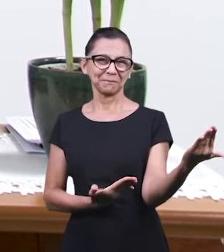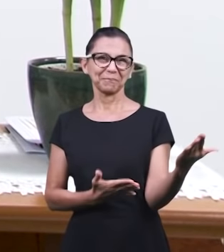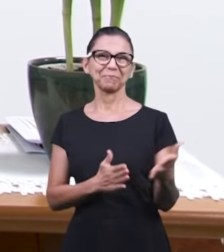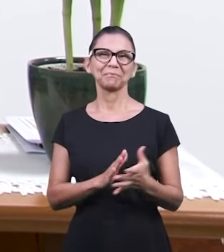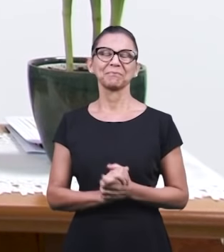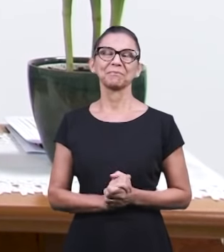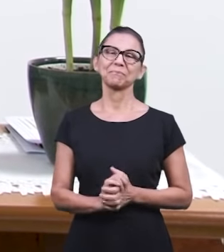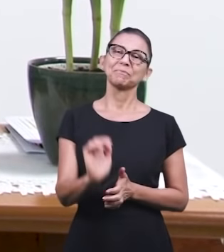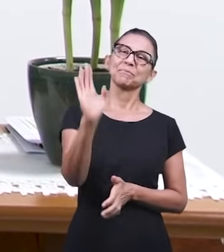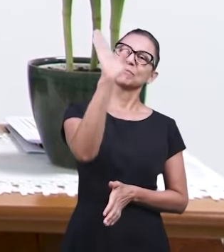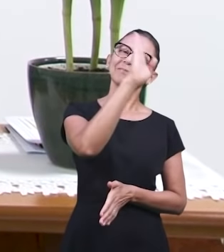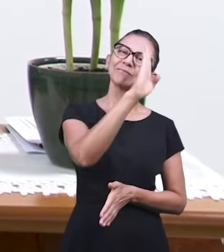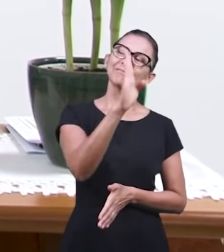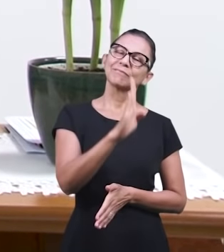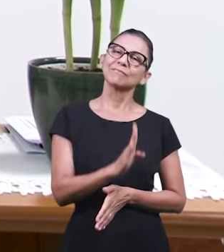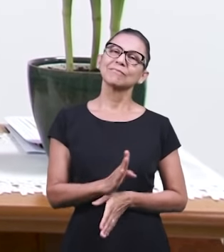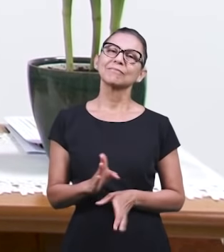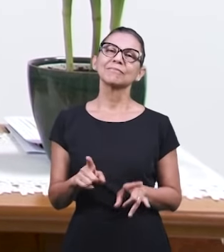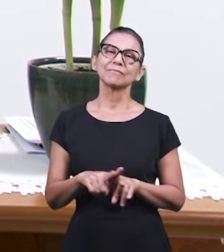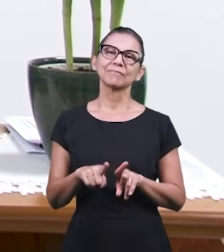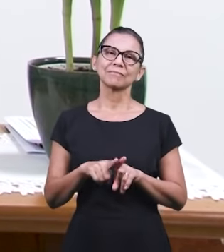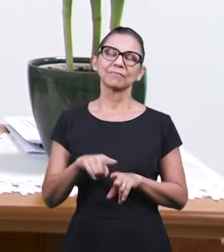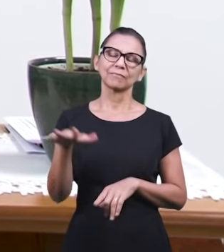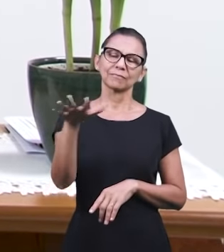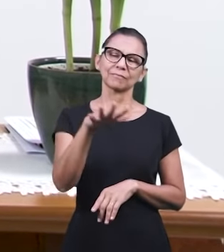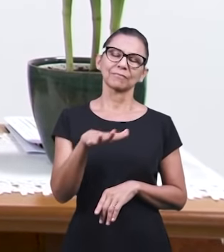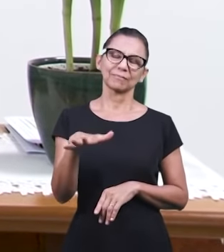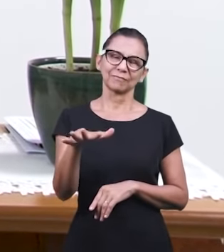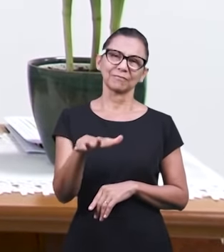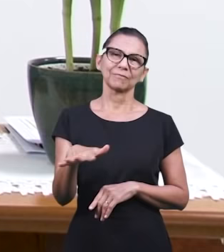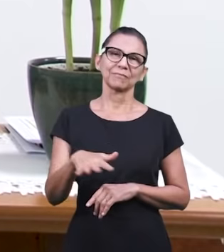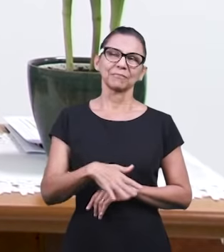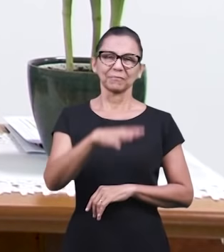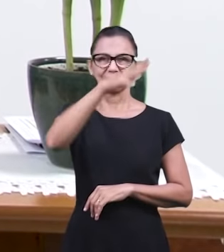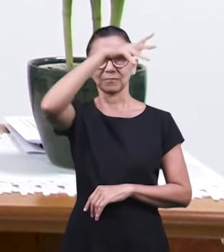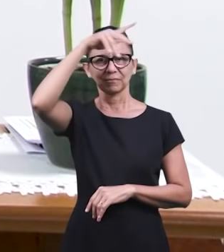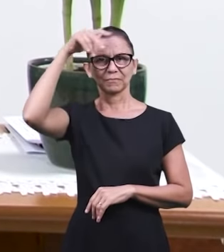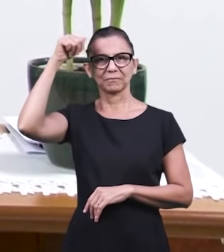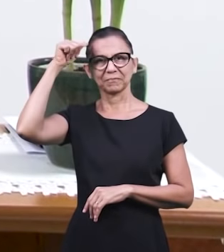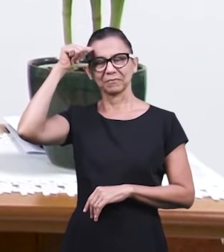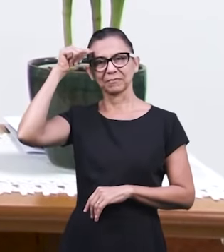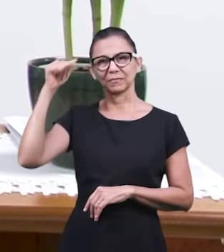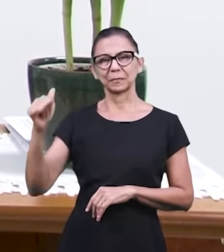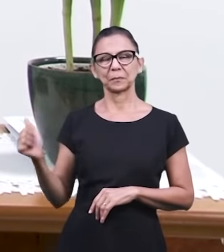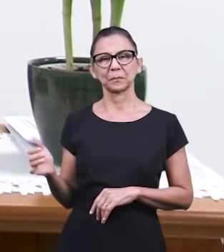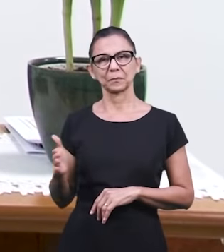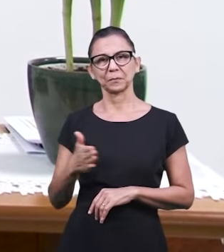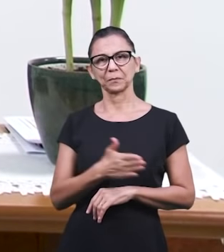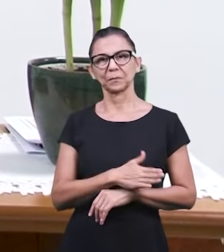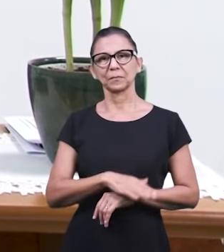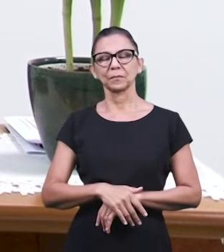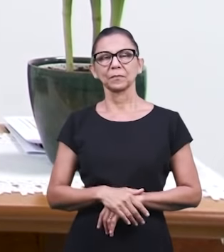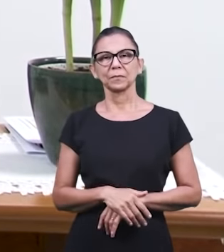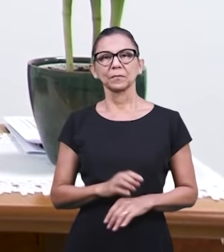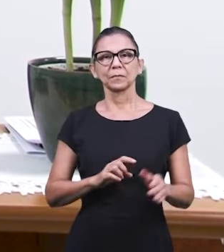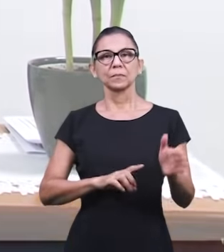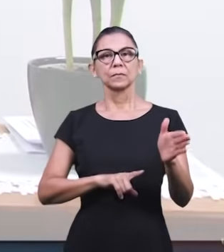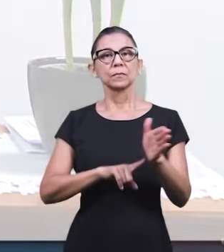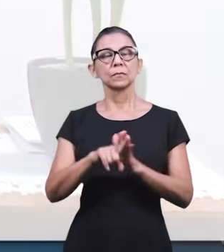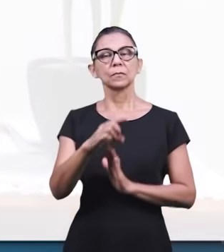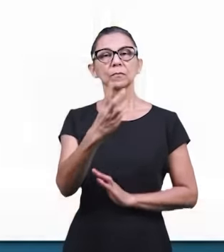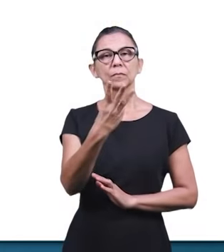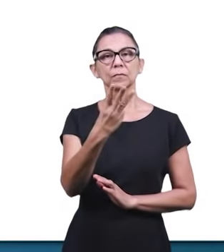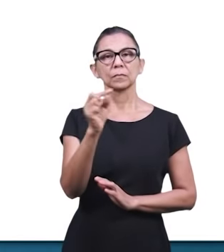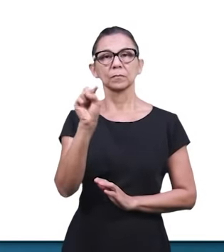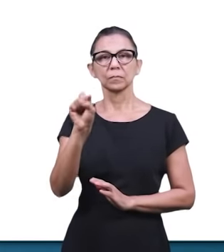jovens de todo o Brasil e de Manaus, Amazonas. Muito bom. Louvado seja o nome do Senhor. A pergunta 3.6,